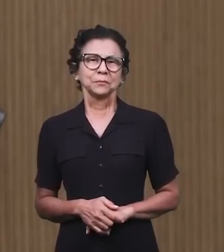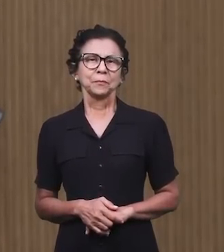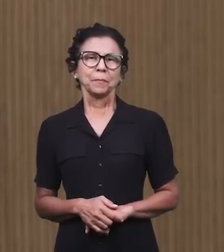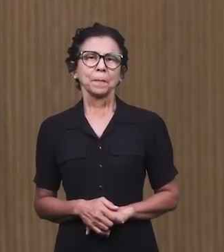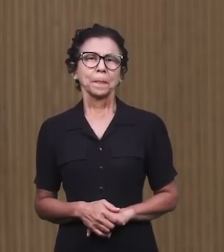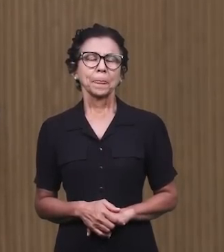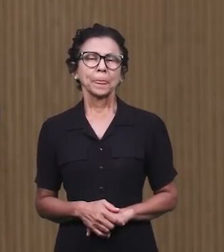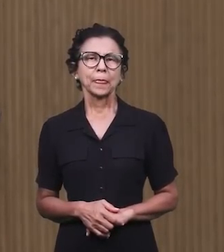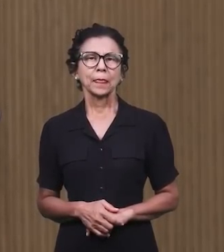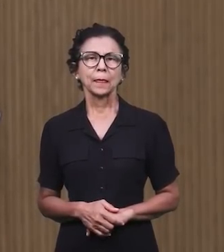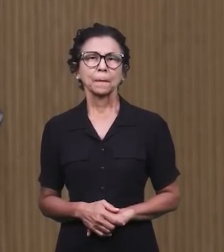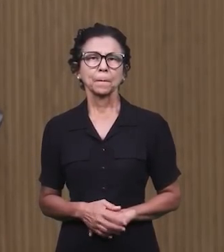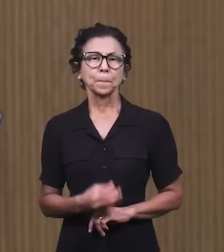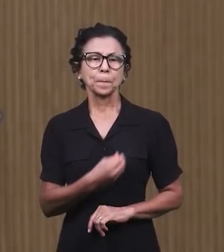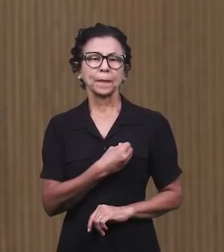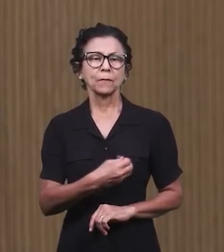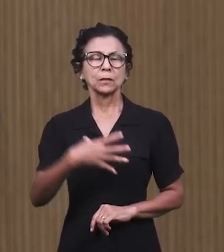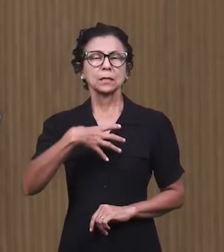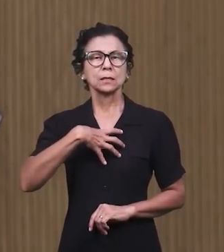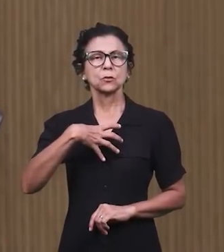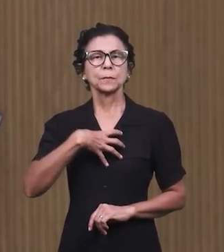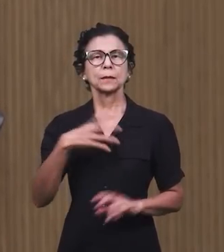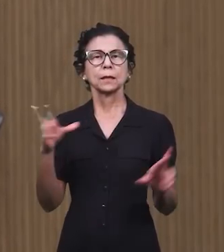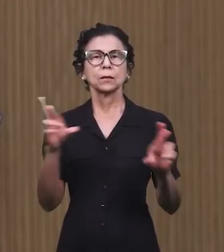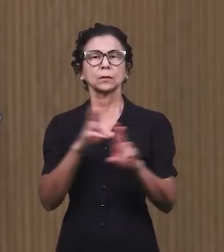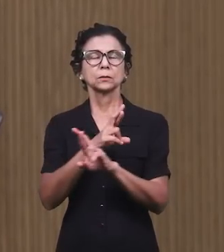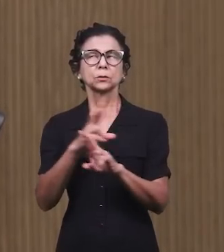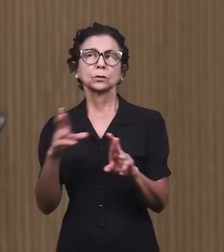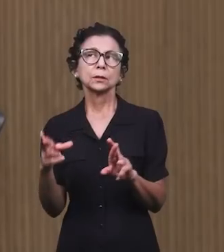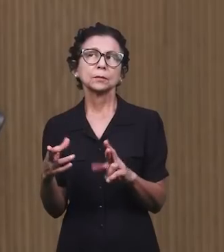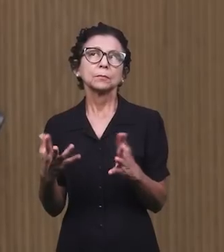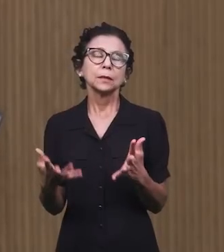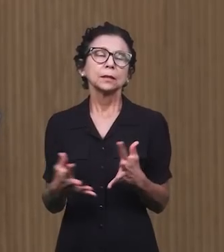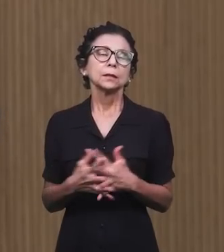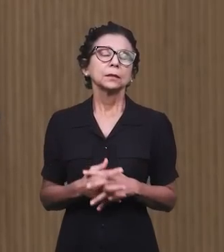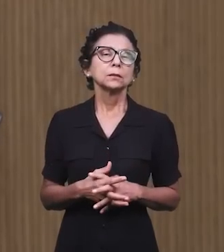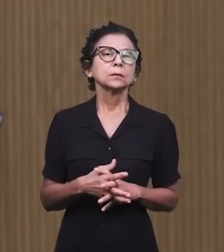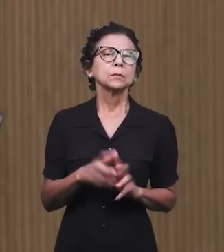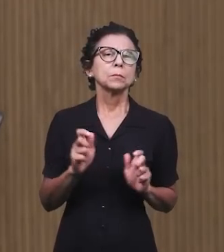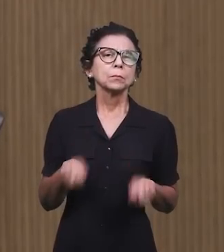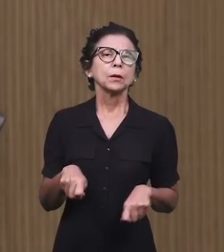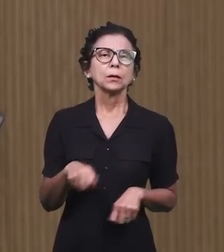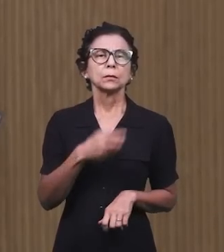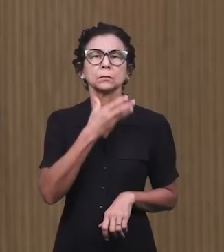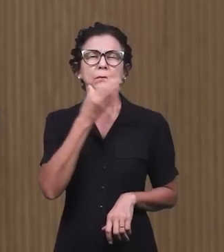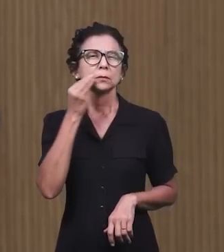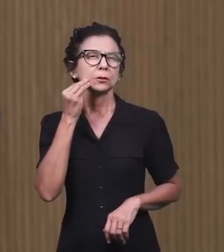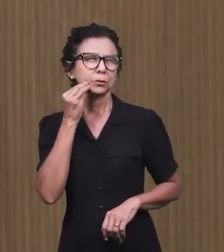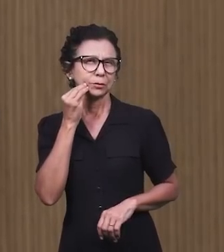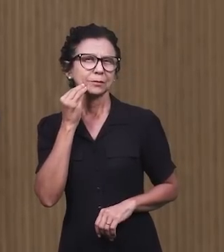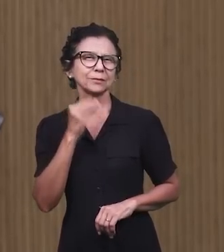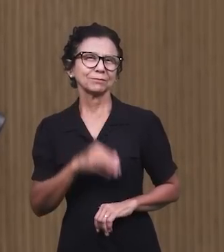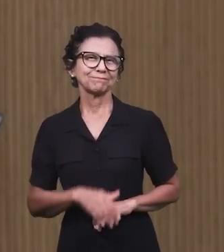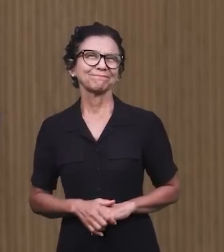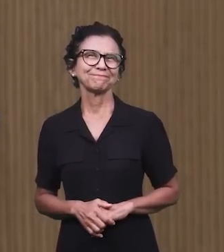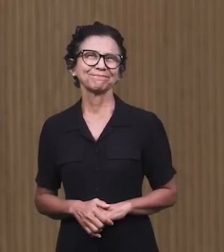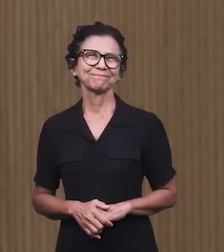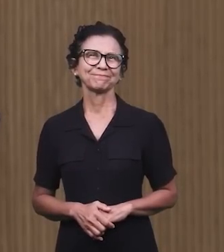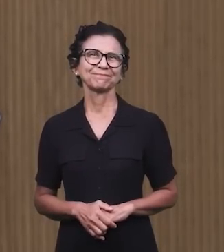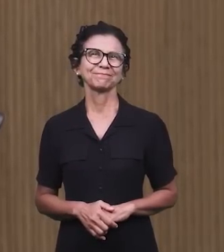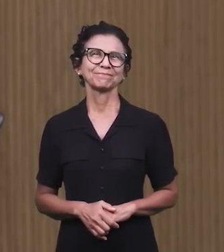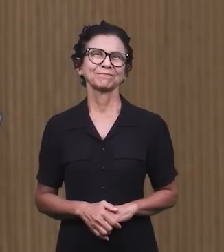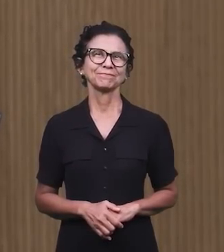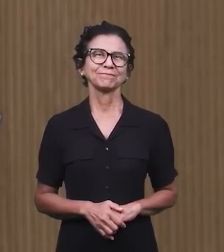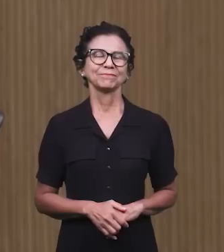o senhor pode falar que complemente isso, do jejum ligado a essas escolhas? Os jovens podem fazer esse